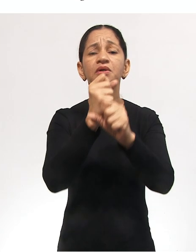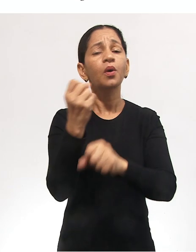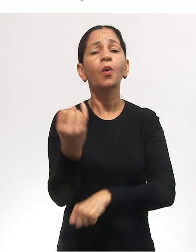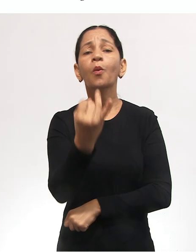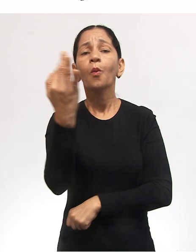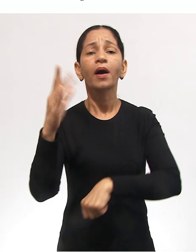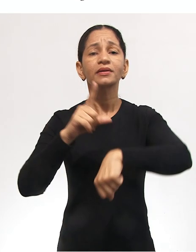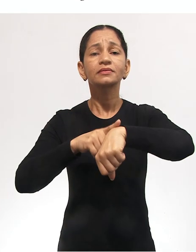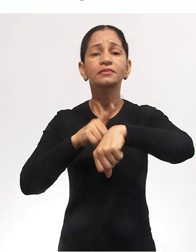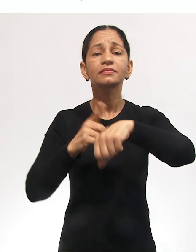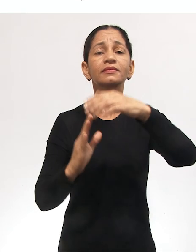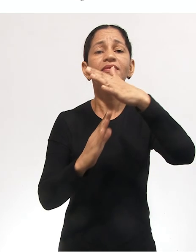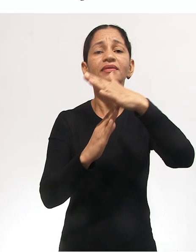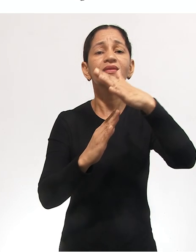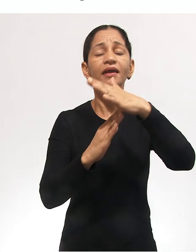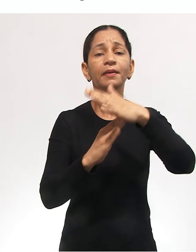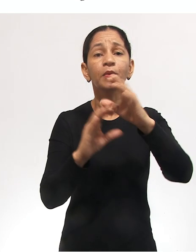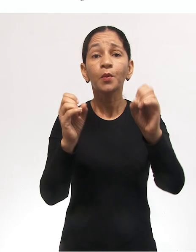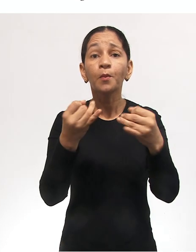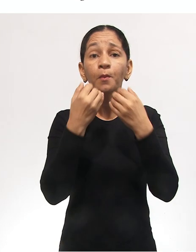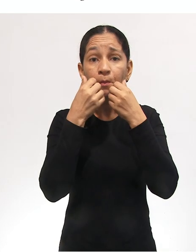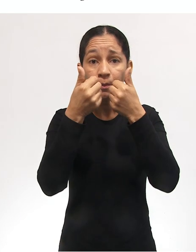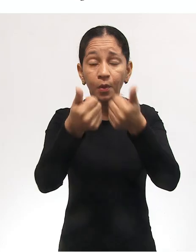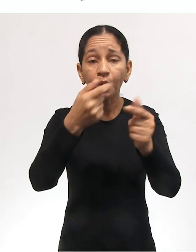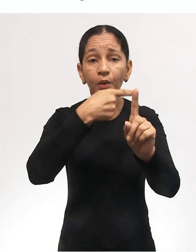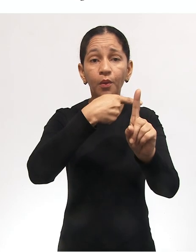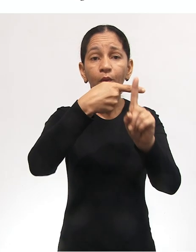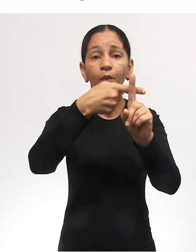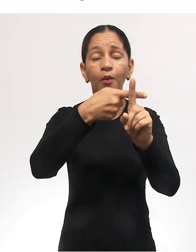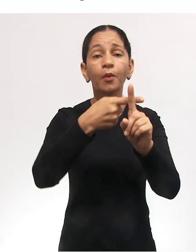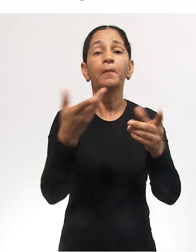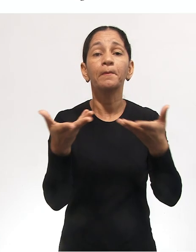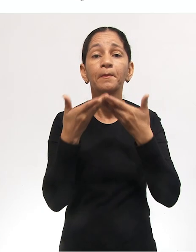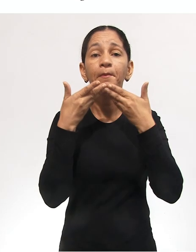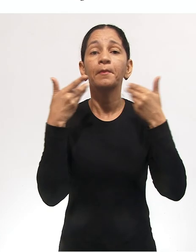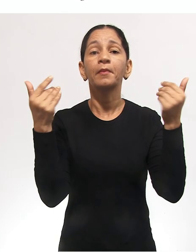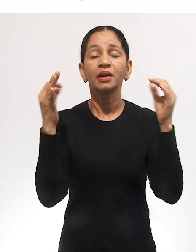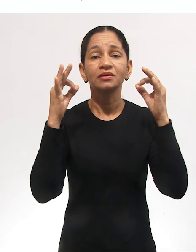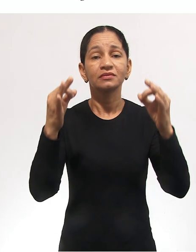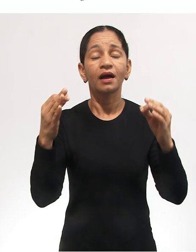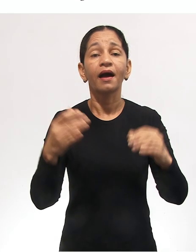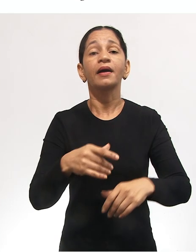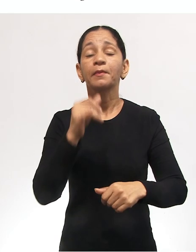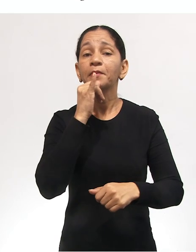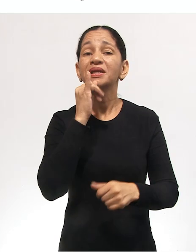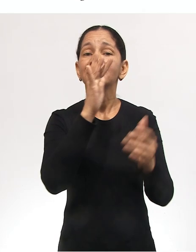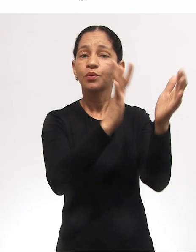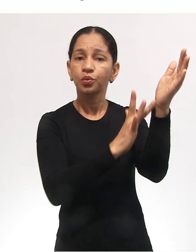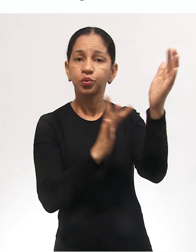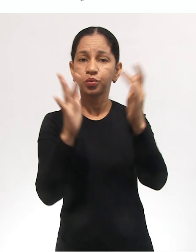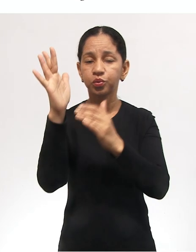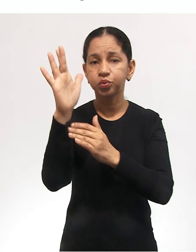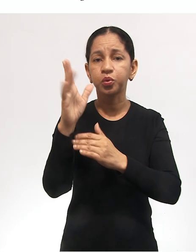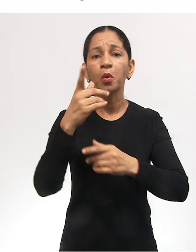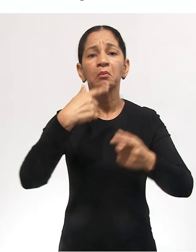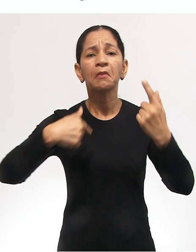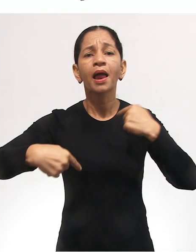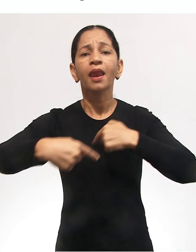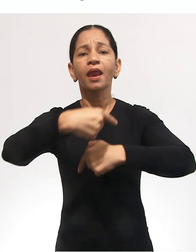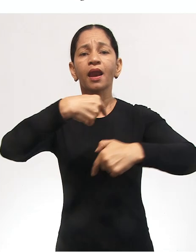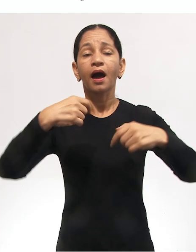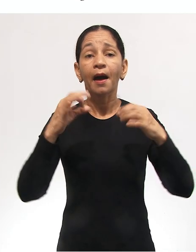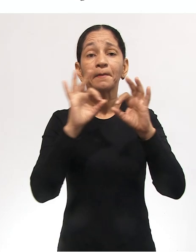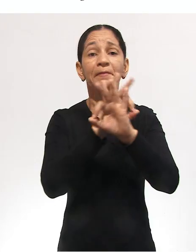e mental. E os benefícios são melhorar a questão cardiovascular, controle de peso